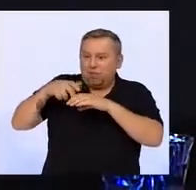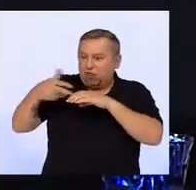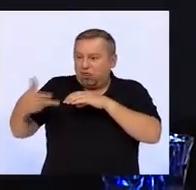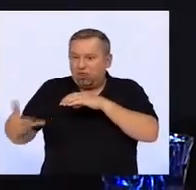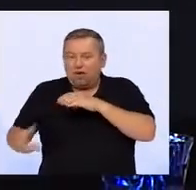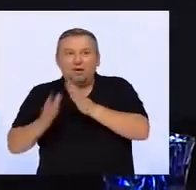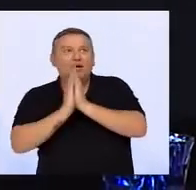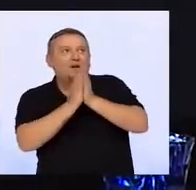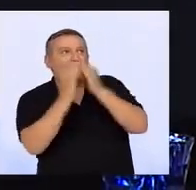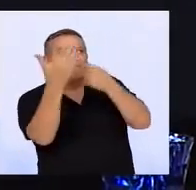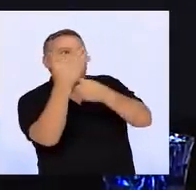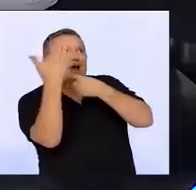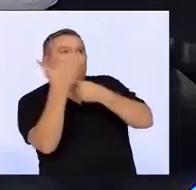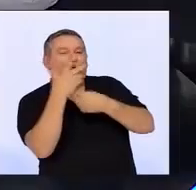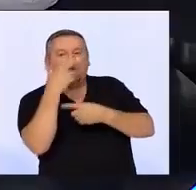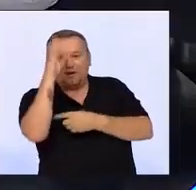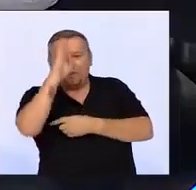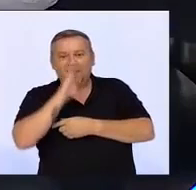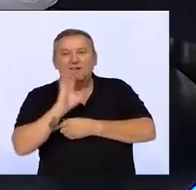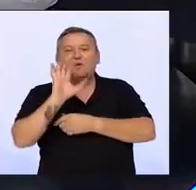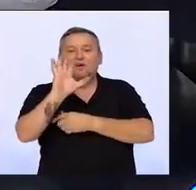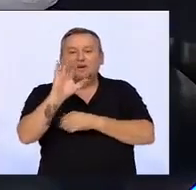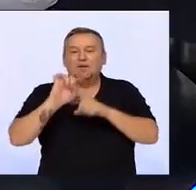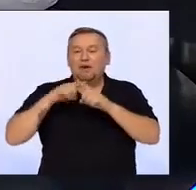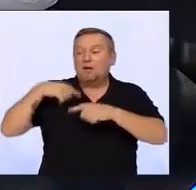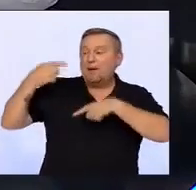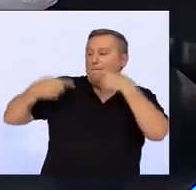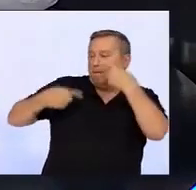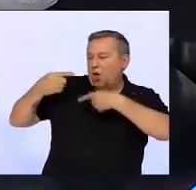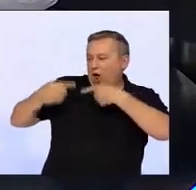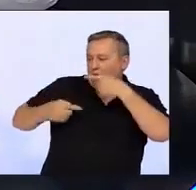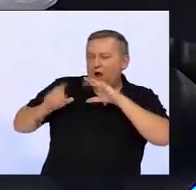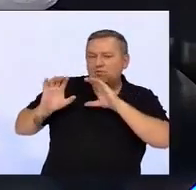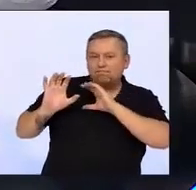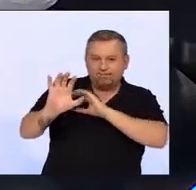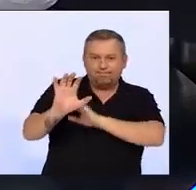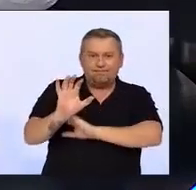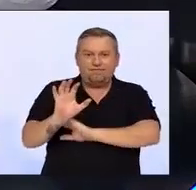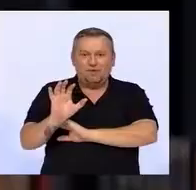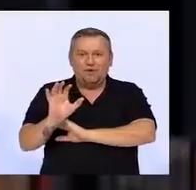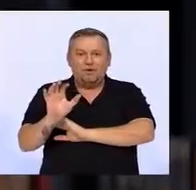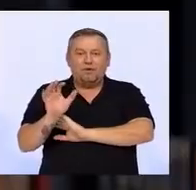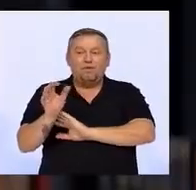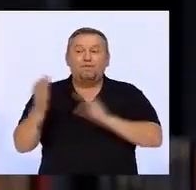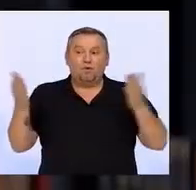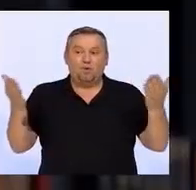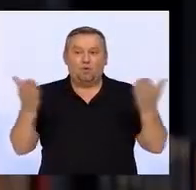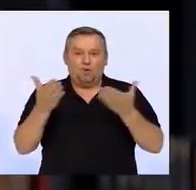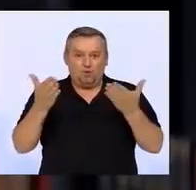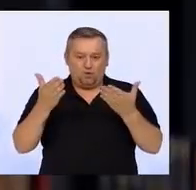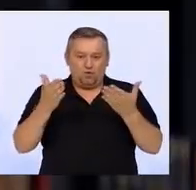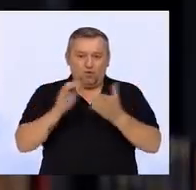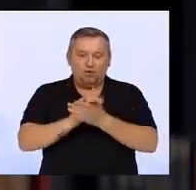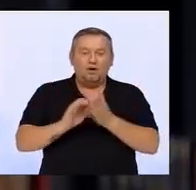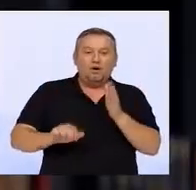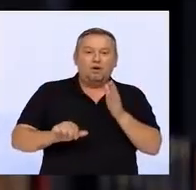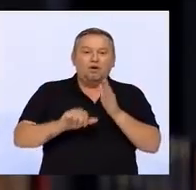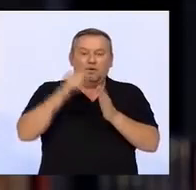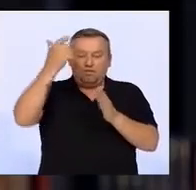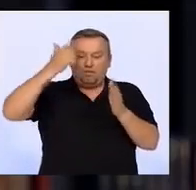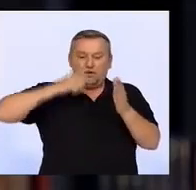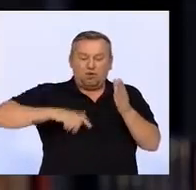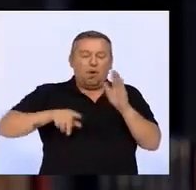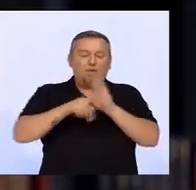explorando o cavalo. Mas vai ser mais polêmico ainda, né? E como hoje eu sou em primeiro lugar, eu sou uma pessoa